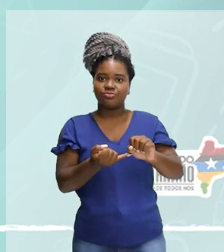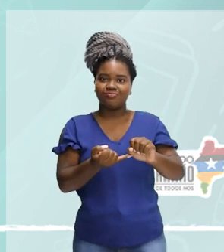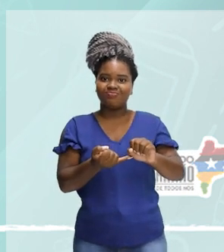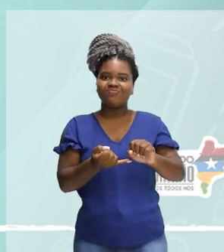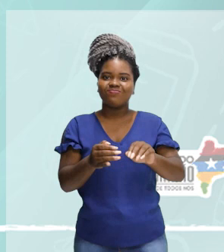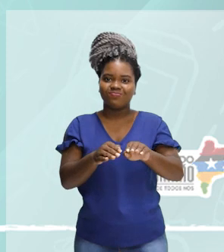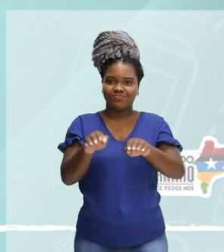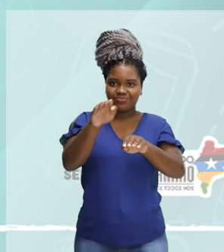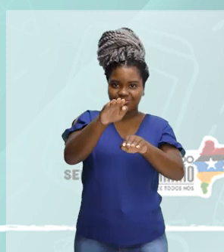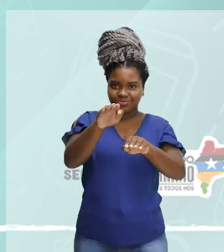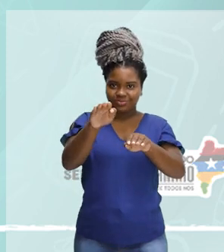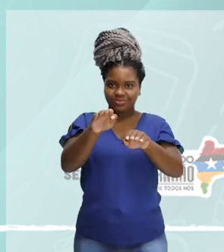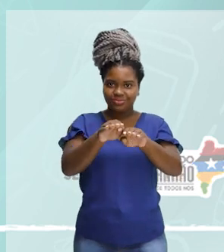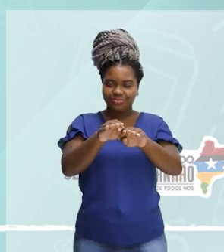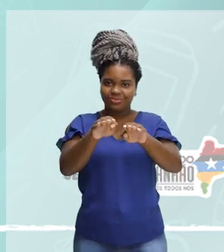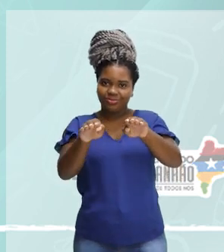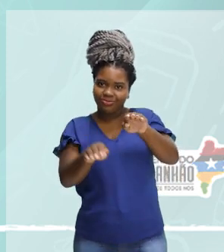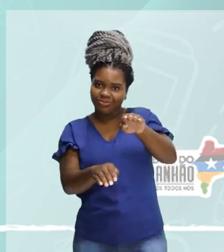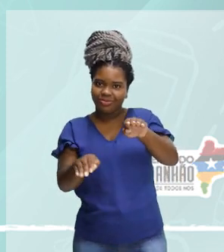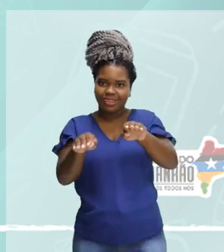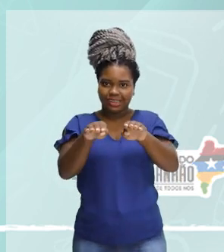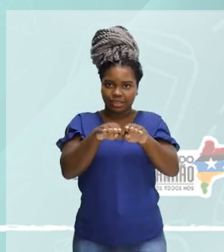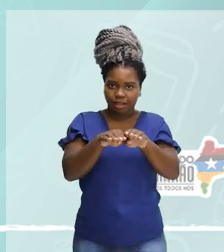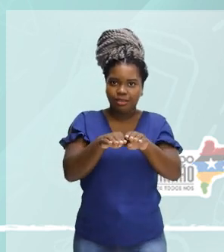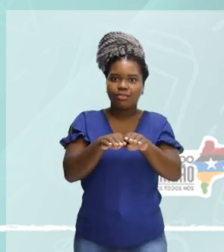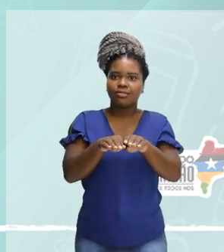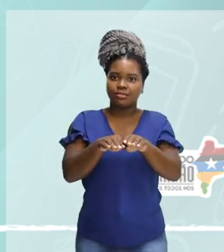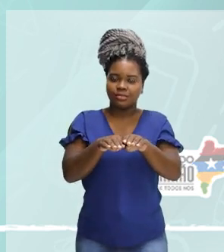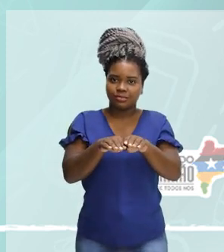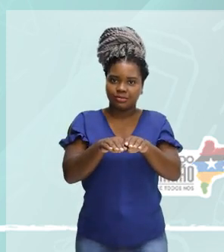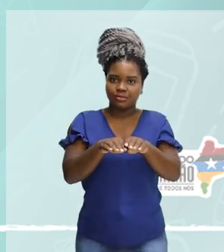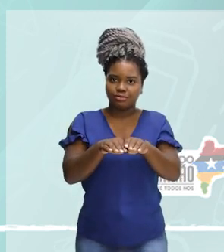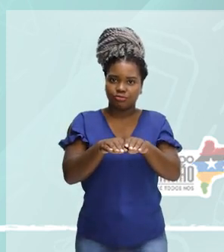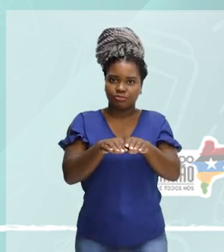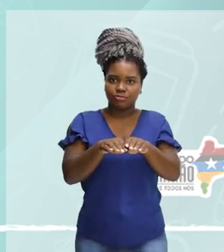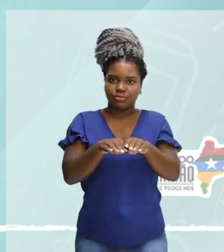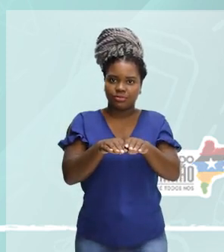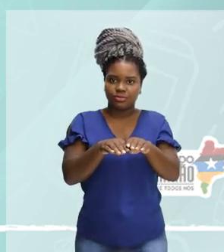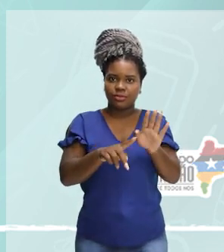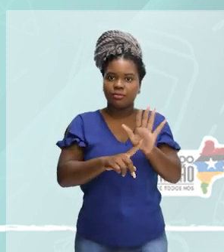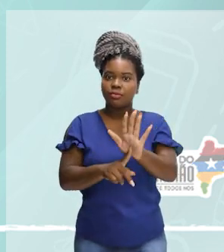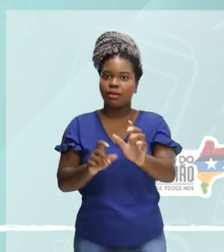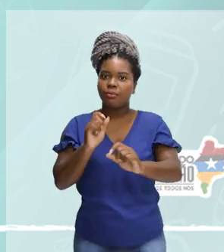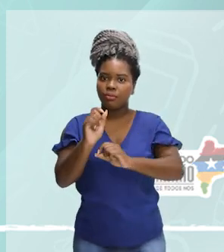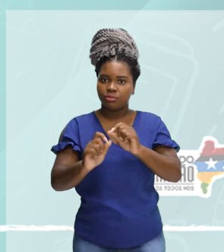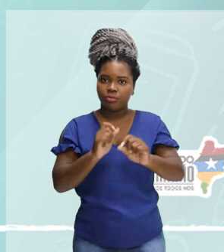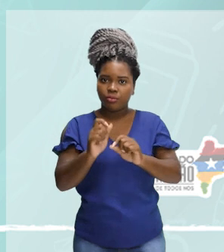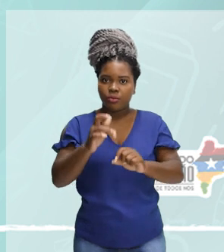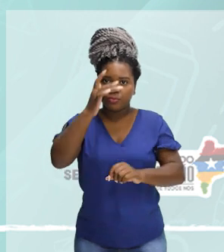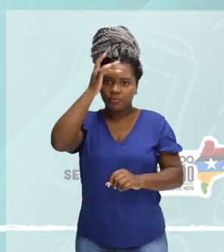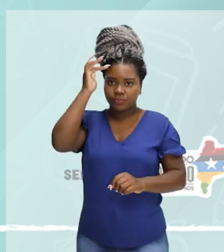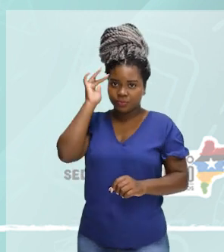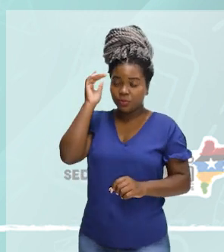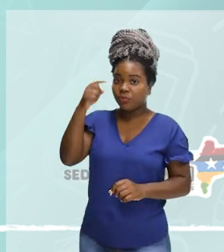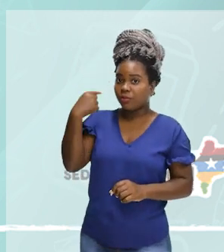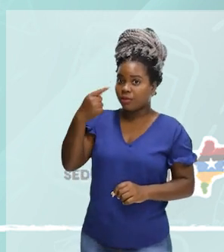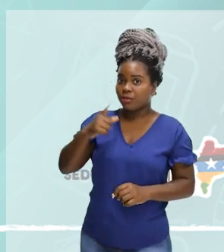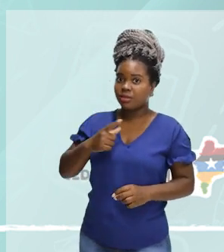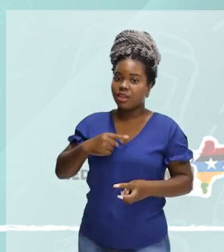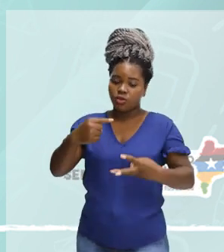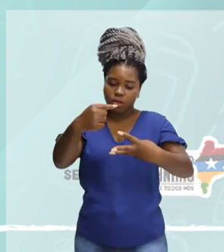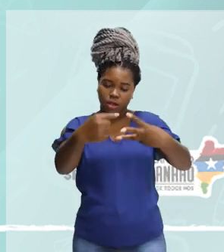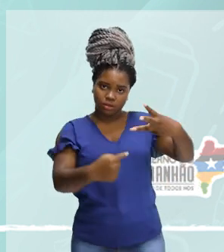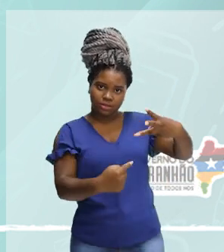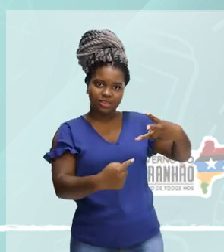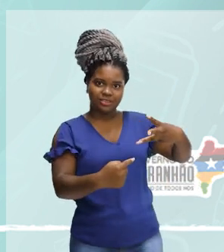a intensidade com que as qualidades dos objetos ou pessoas são dadas. Em espanhol, eu tenho 3